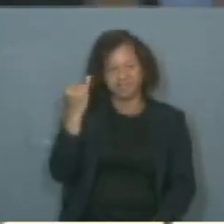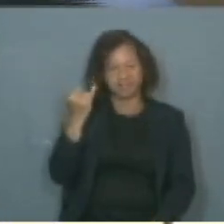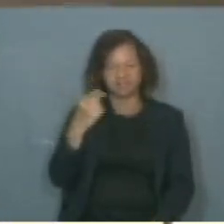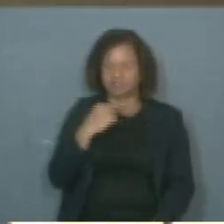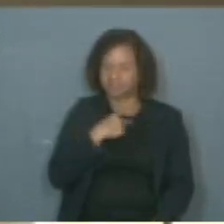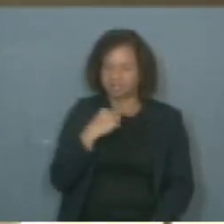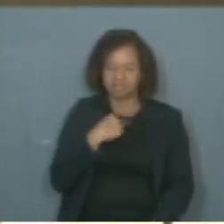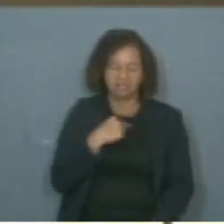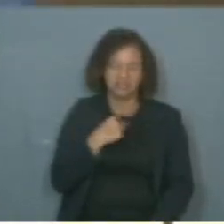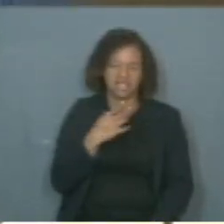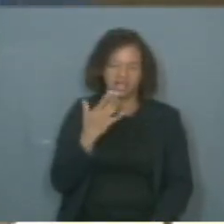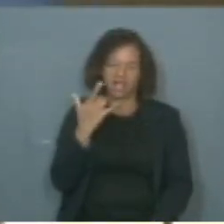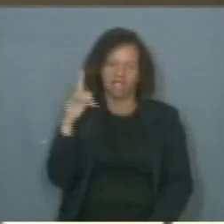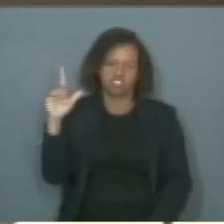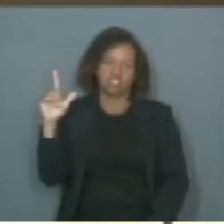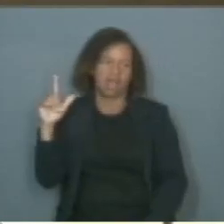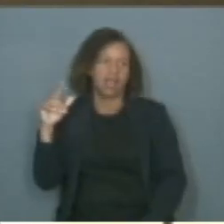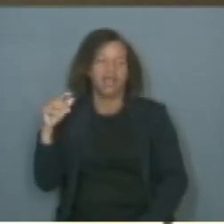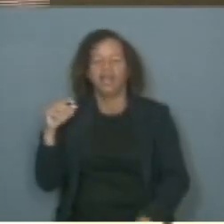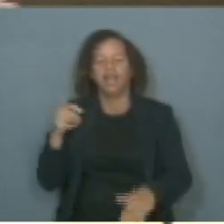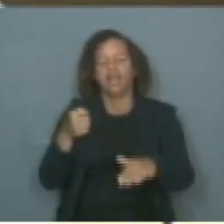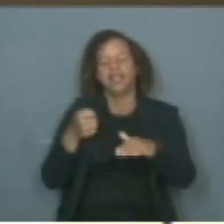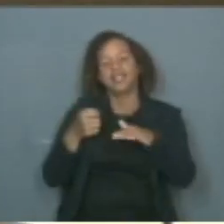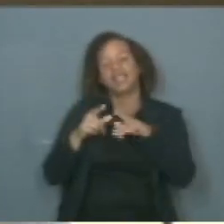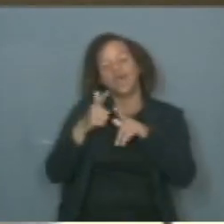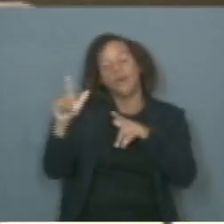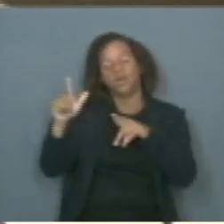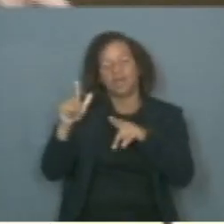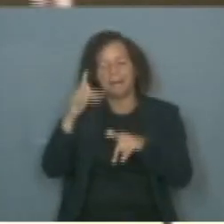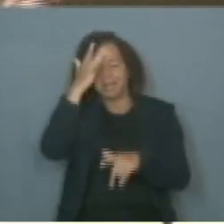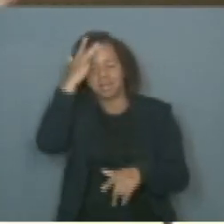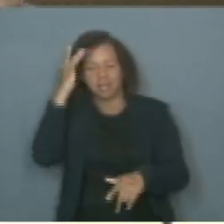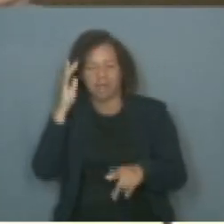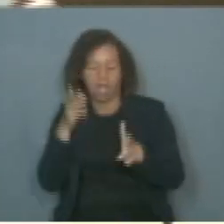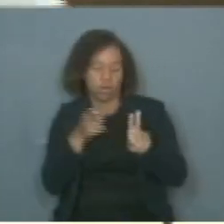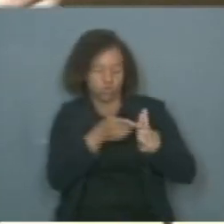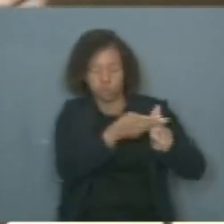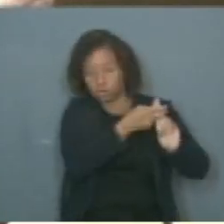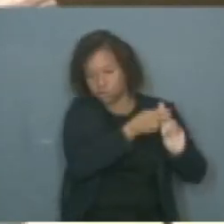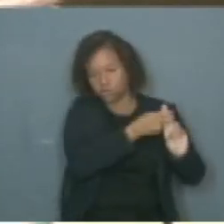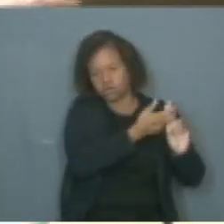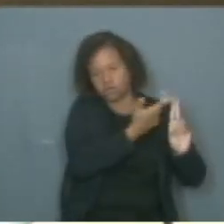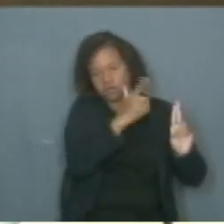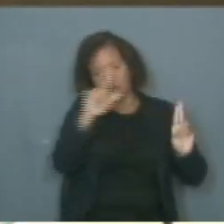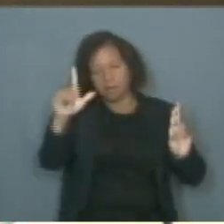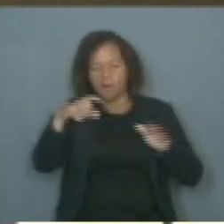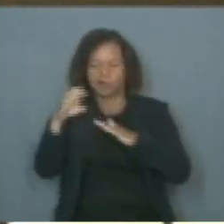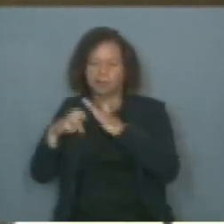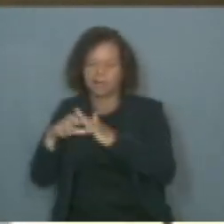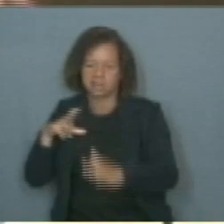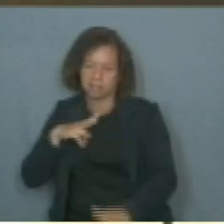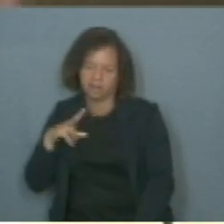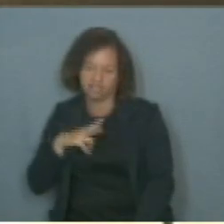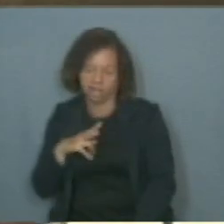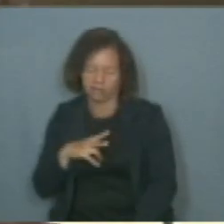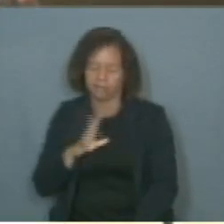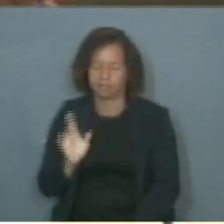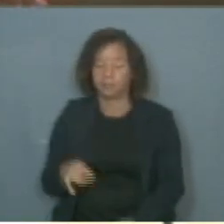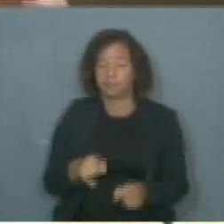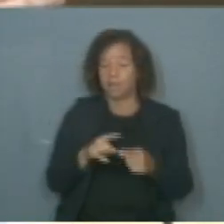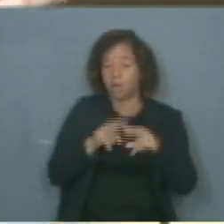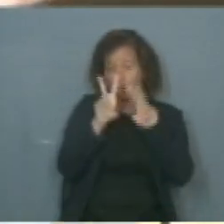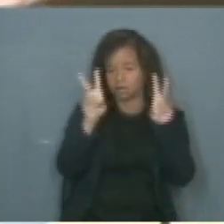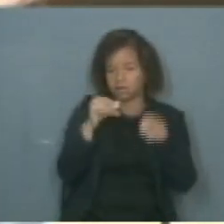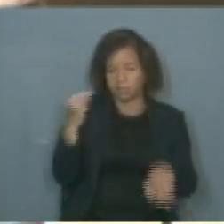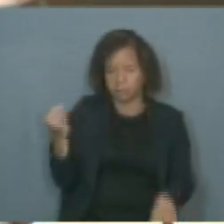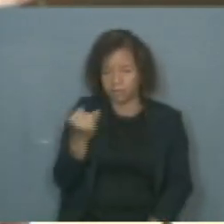pode terceirizar o serviço que deveria ser oferecido pelo SUS para a iniciativa privada. E tem um ponto muito importante que eu gostaria